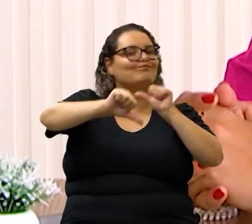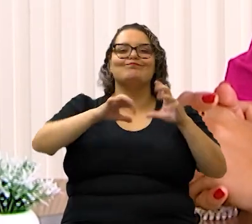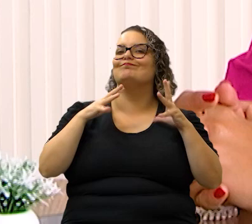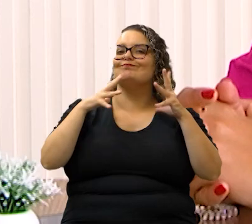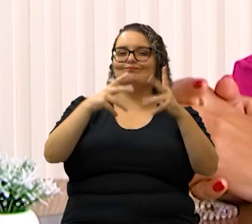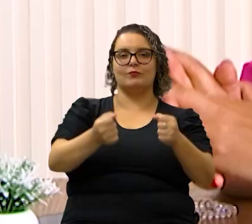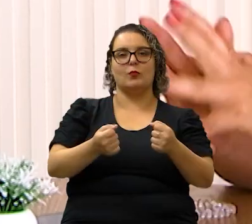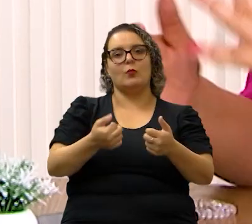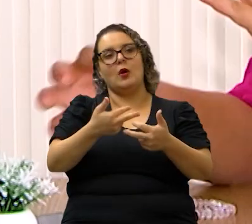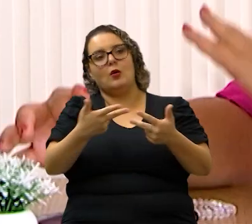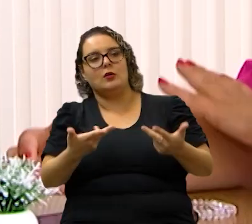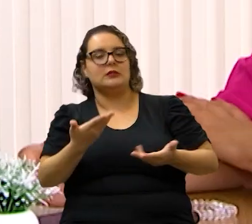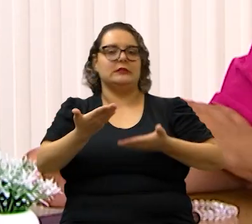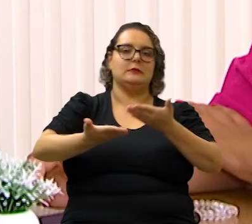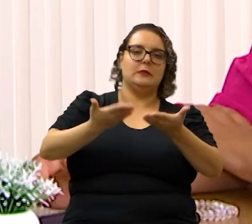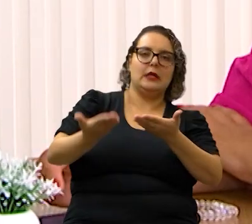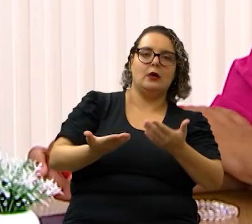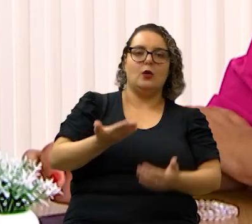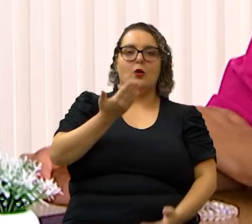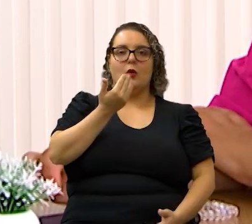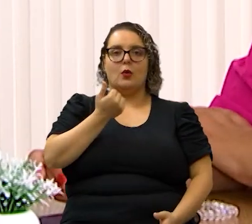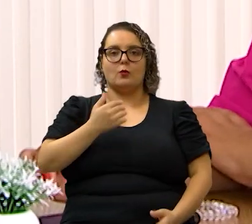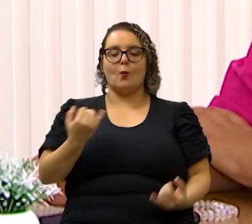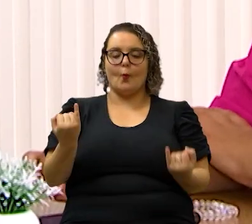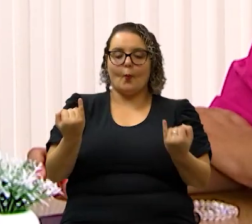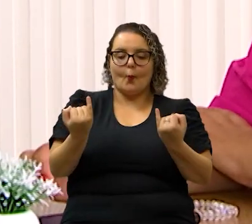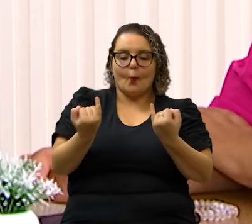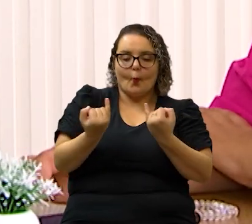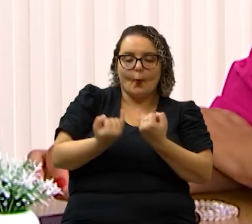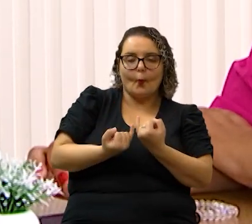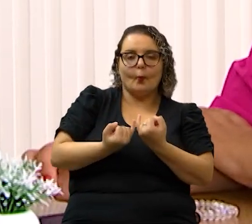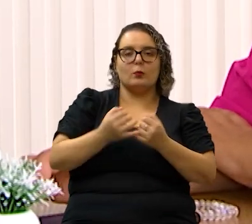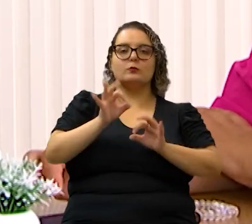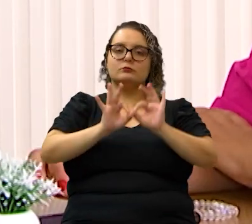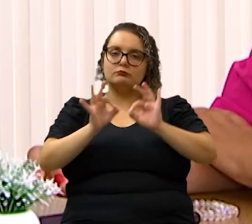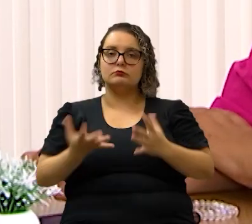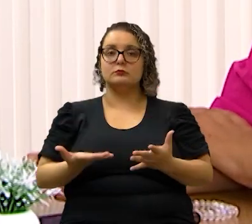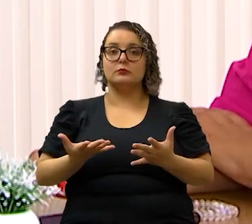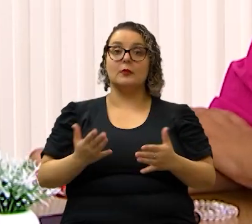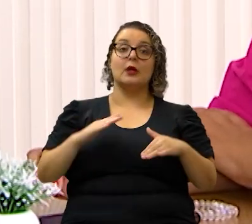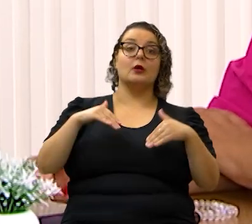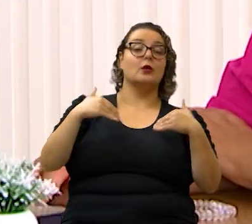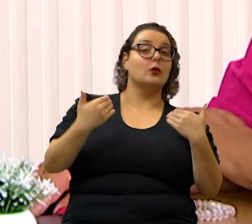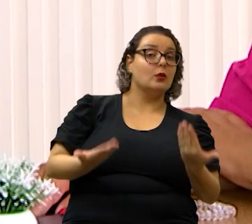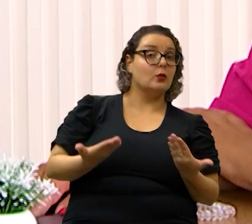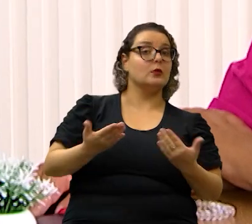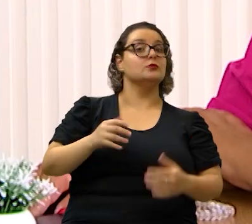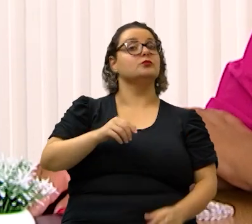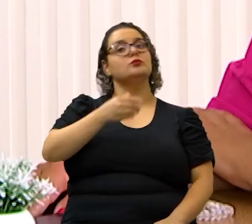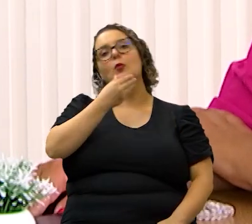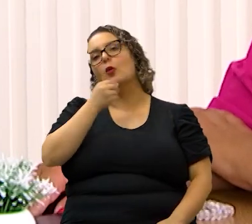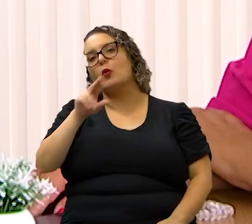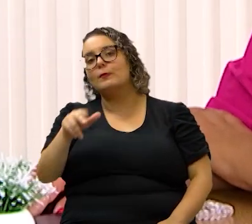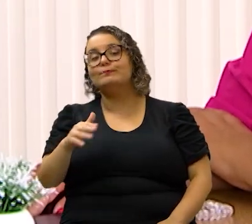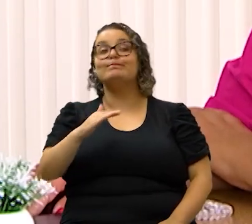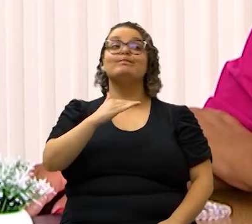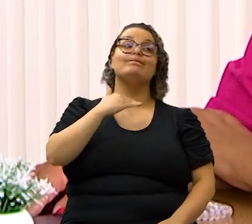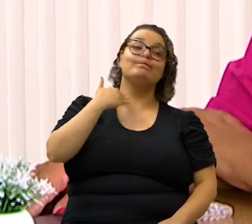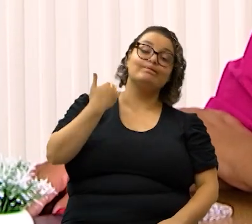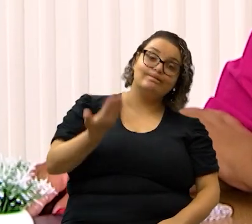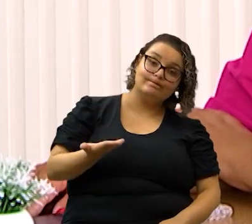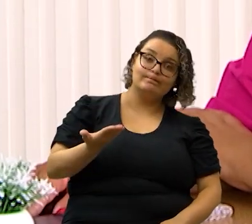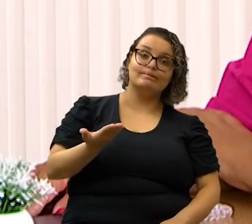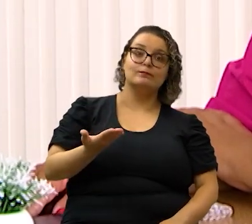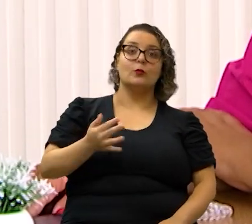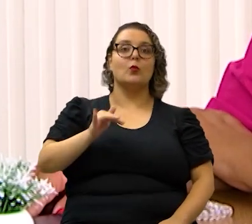Uma coisa é você trabalhar com emagrecimento, com os seus pacientes, né? Agora, quando um irmão seu vem a